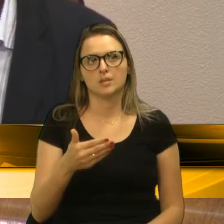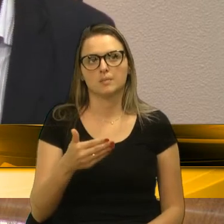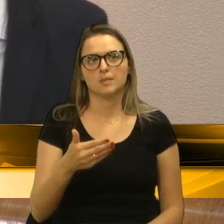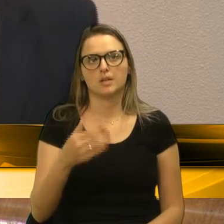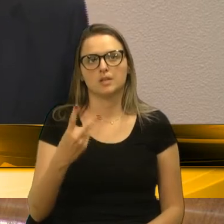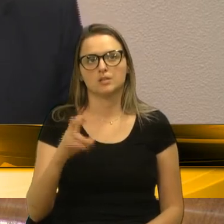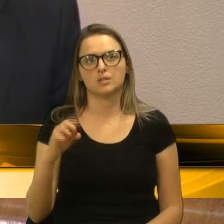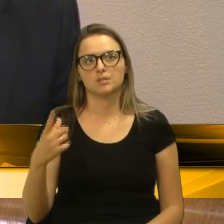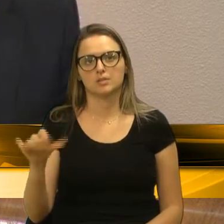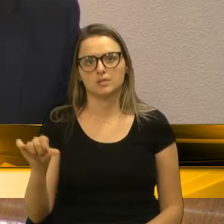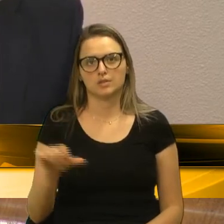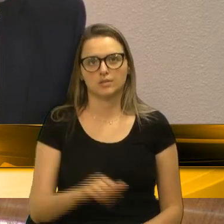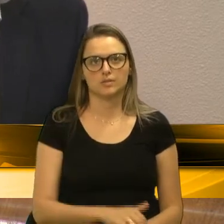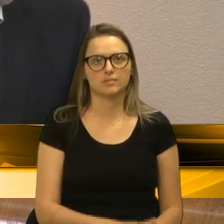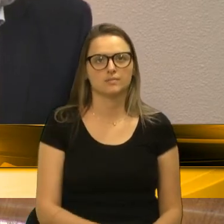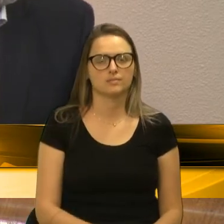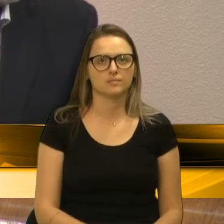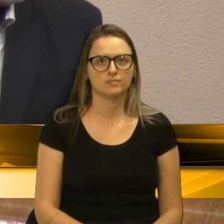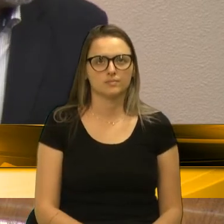377/2019.